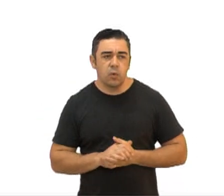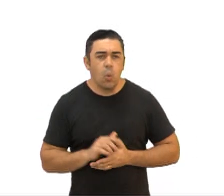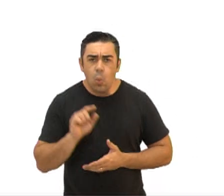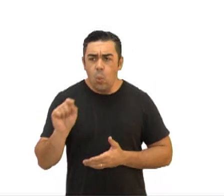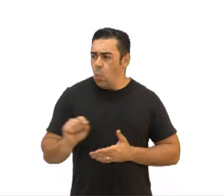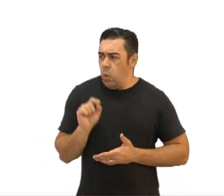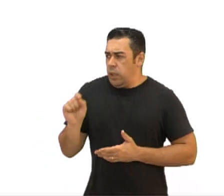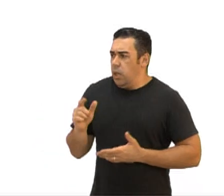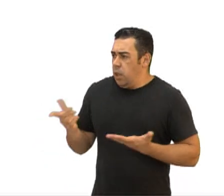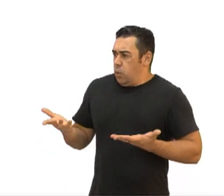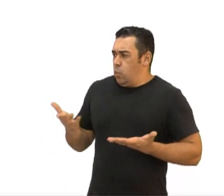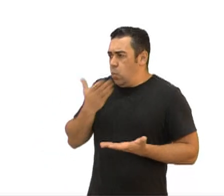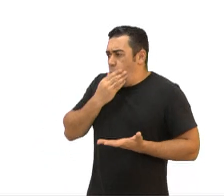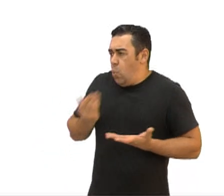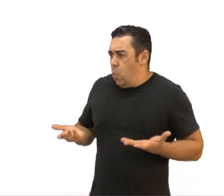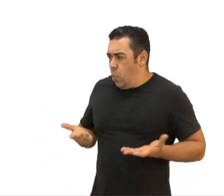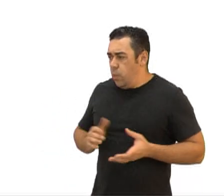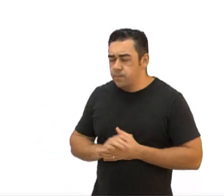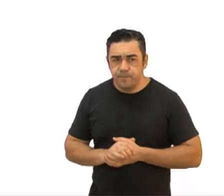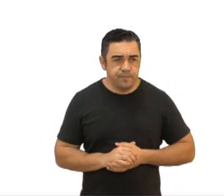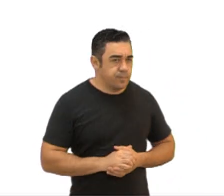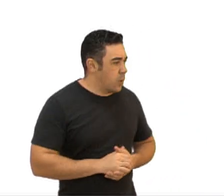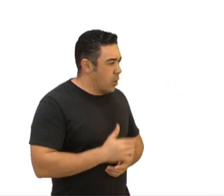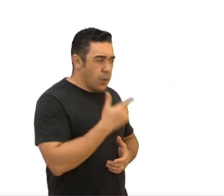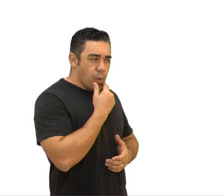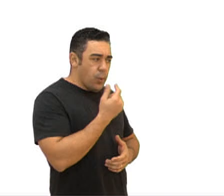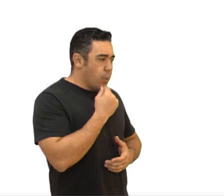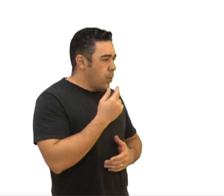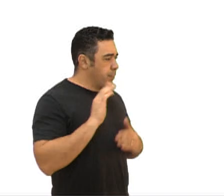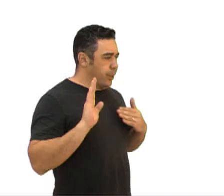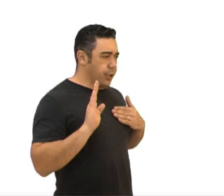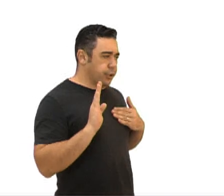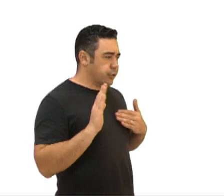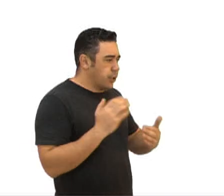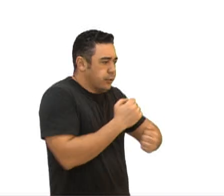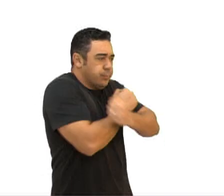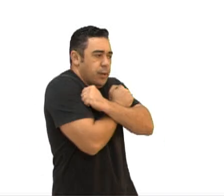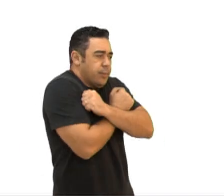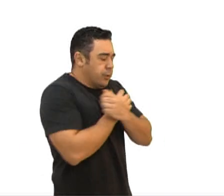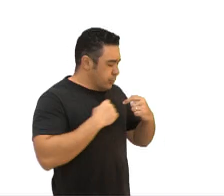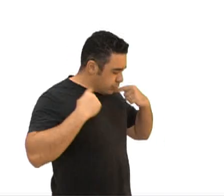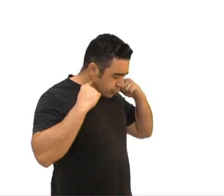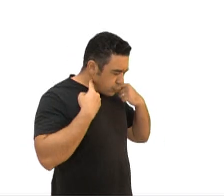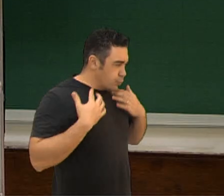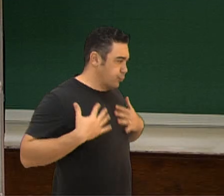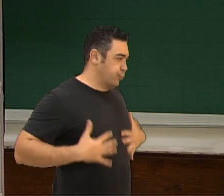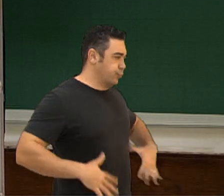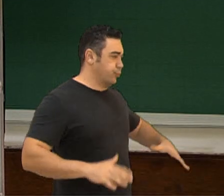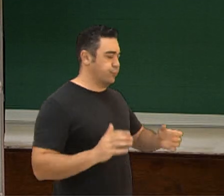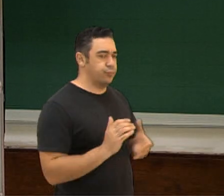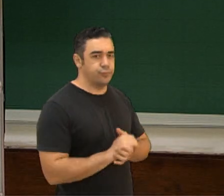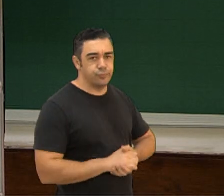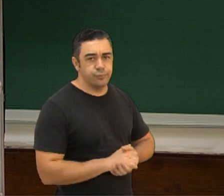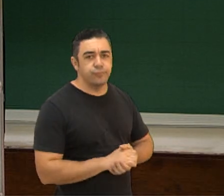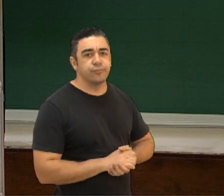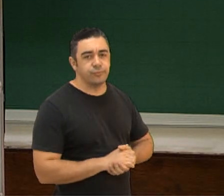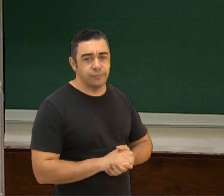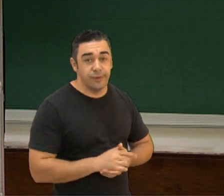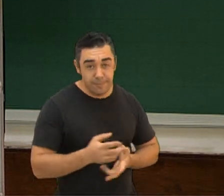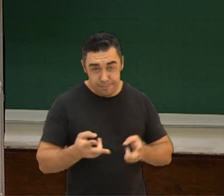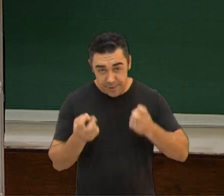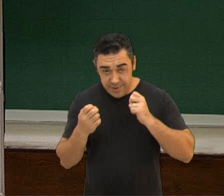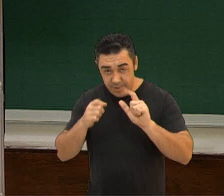isso, homem? Foi um candidato ficha suja que me abraçou. Então, observem ali que os